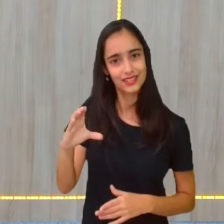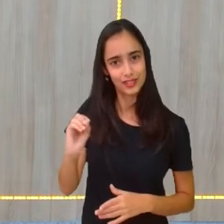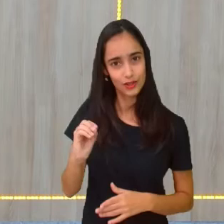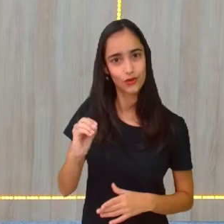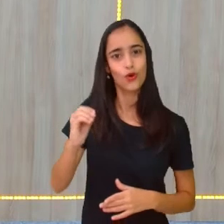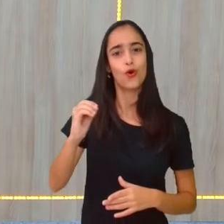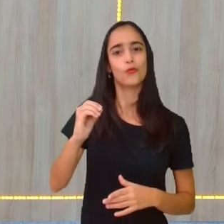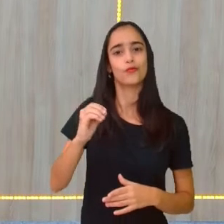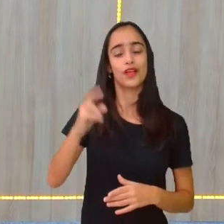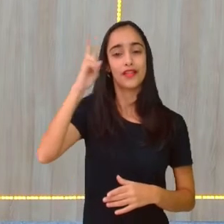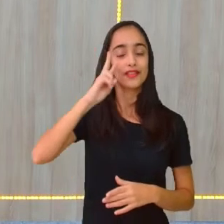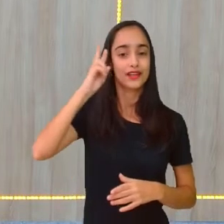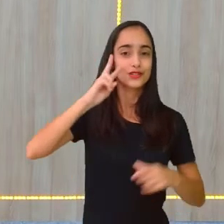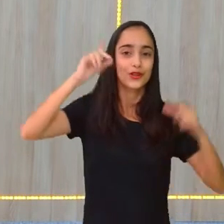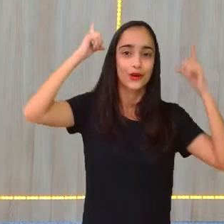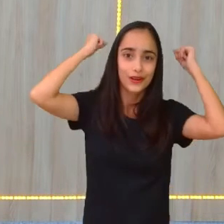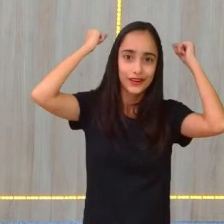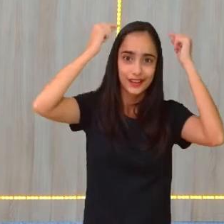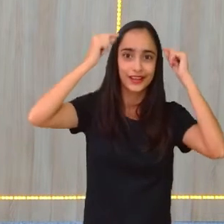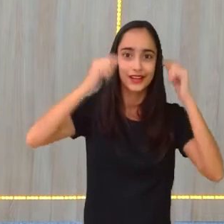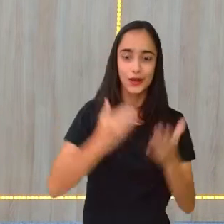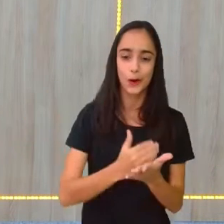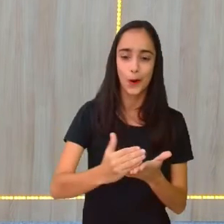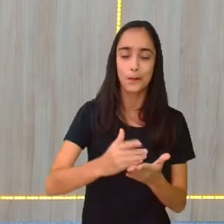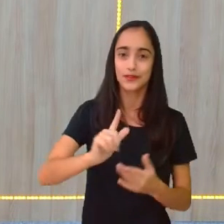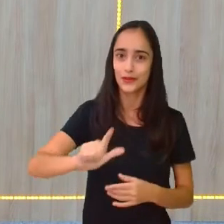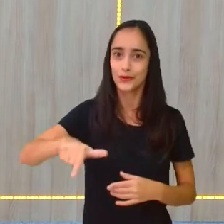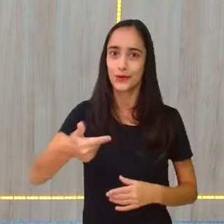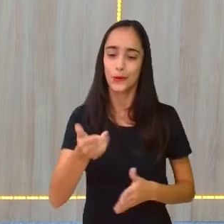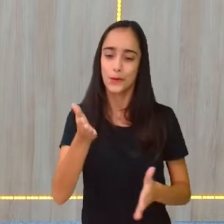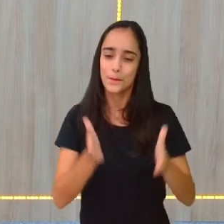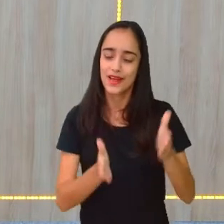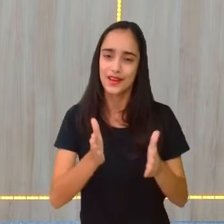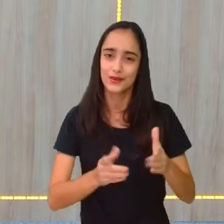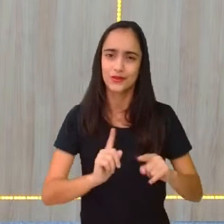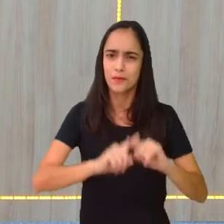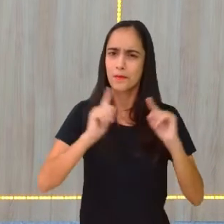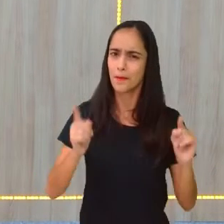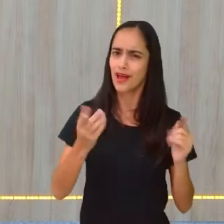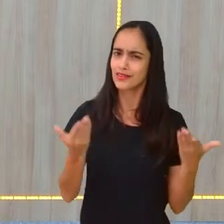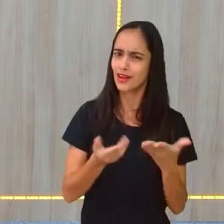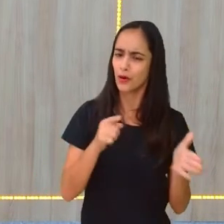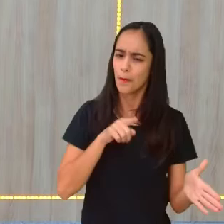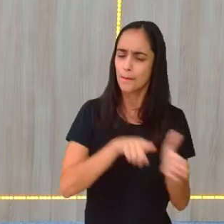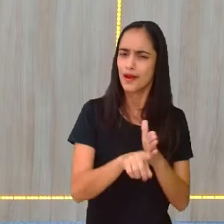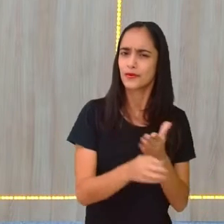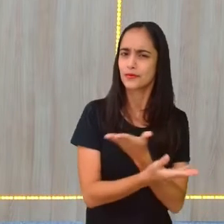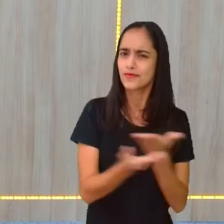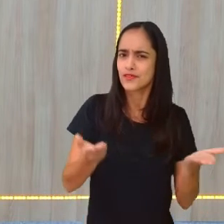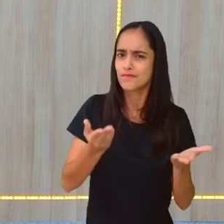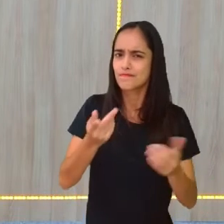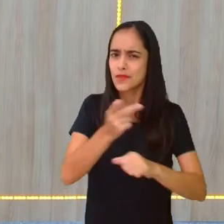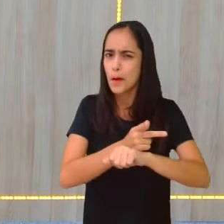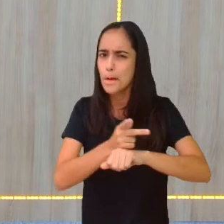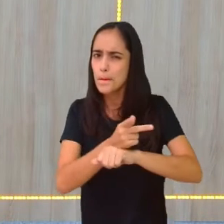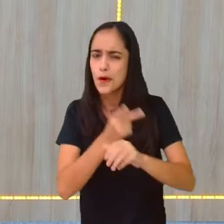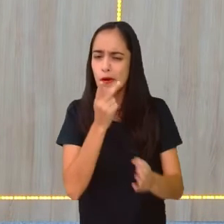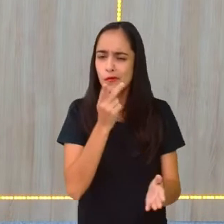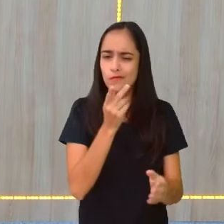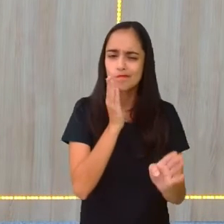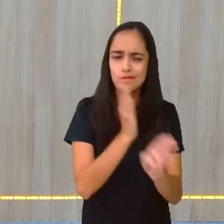dando início ao período helenístico, né? Mas fica aí com a pergunta, né? procurem descobrir o que foi